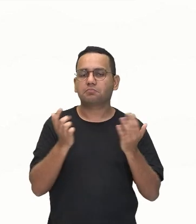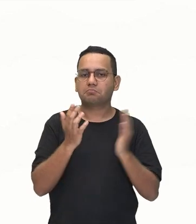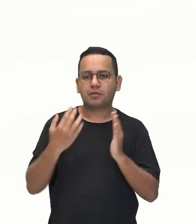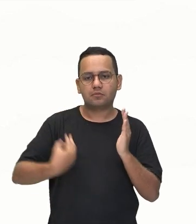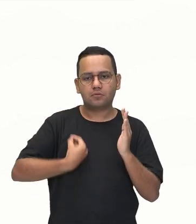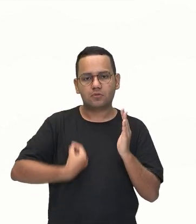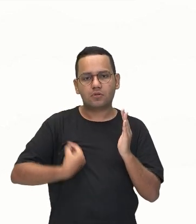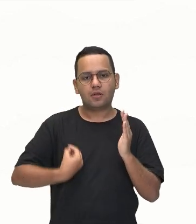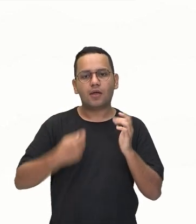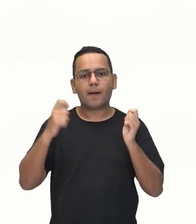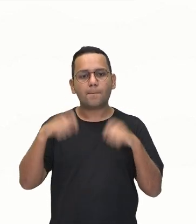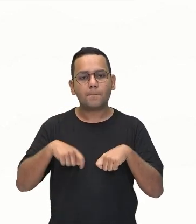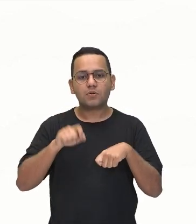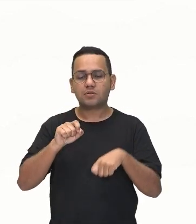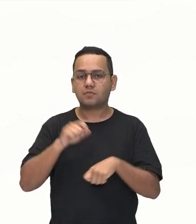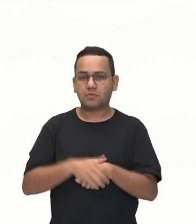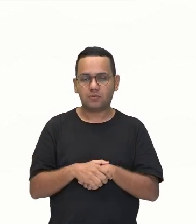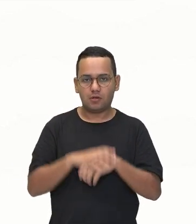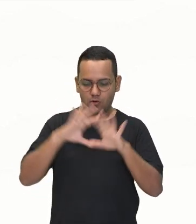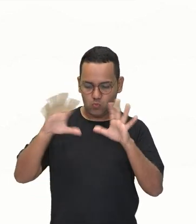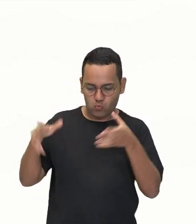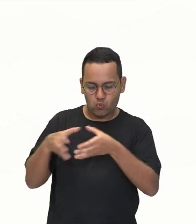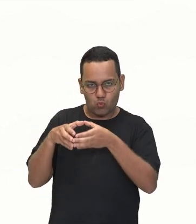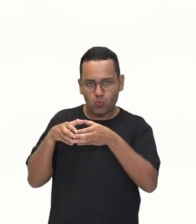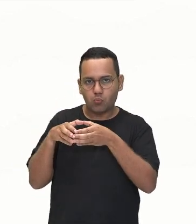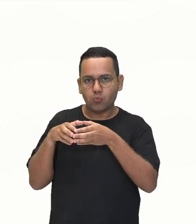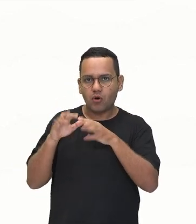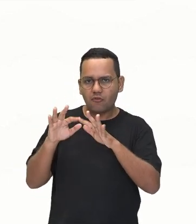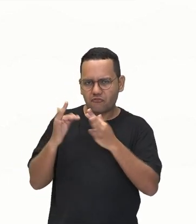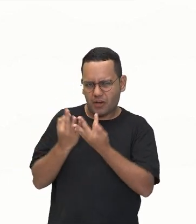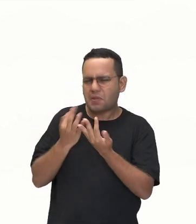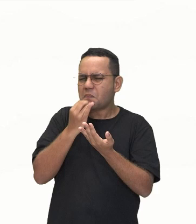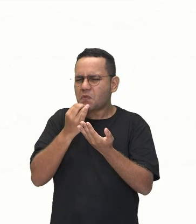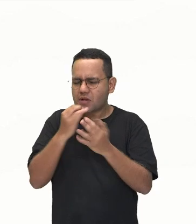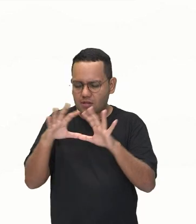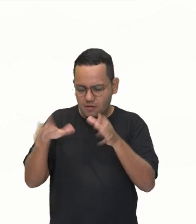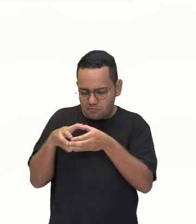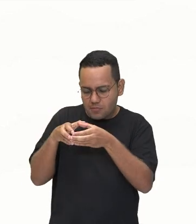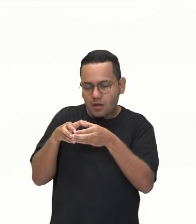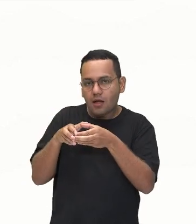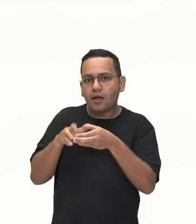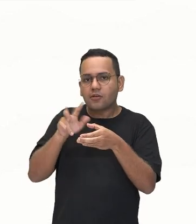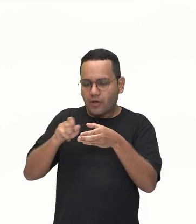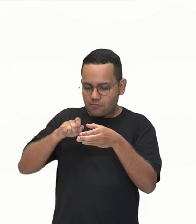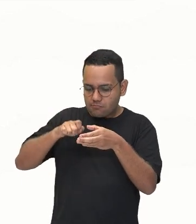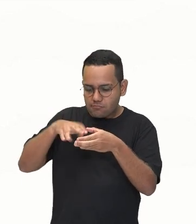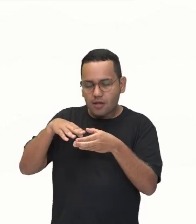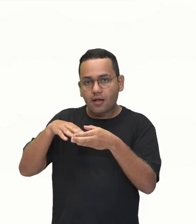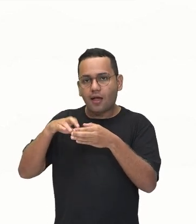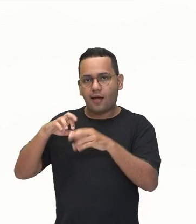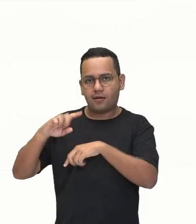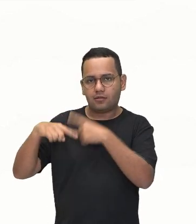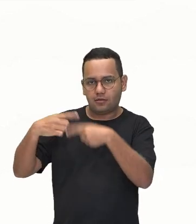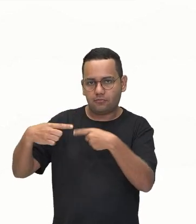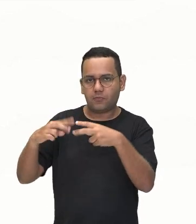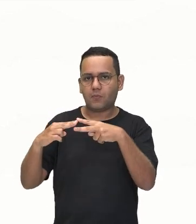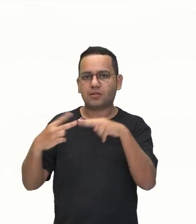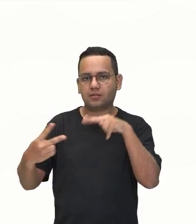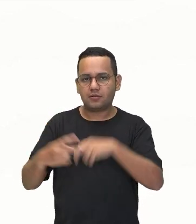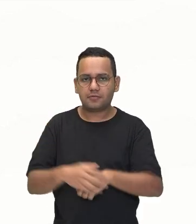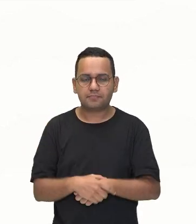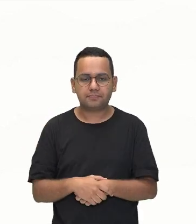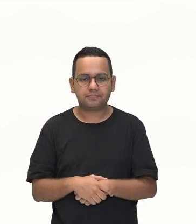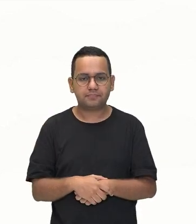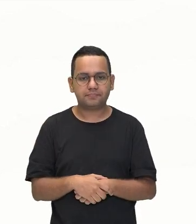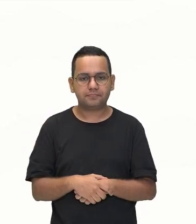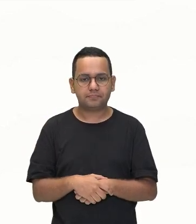ser transmitidas aos descendentes. Então, adquirir uma característica, essa característica pode ser transmitida